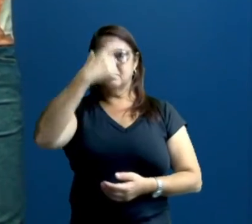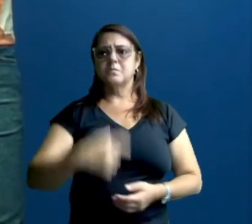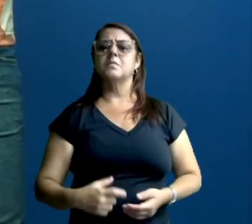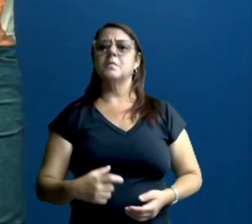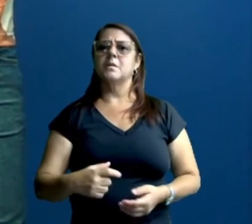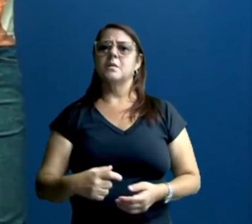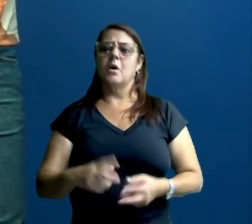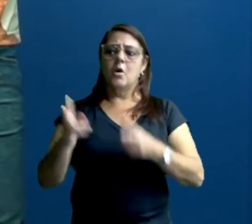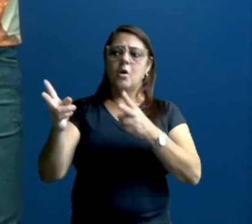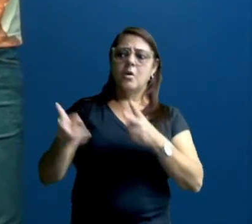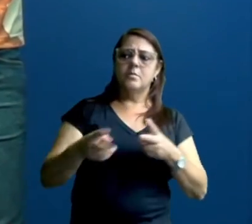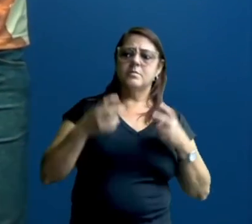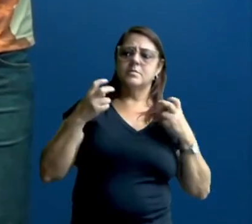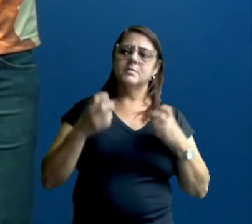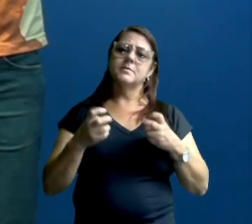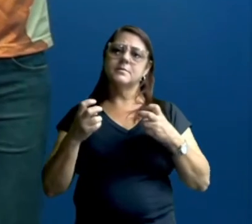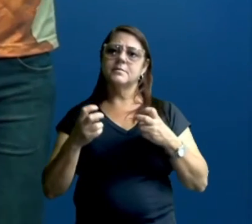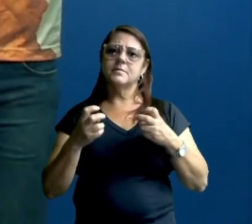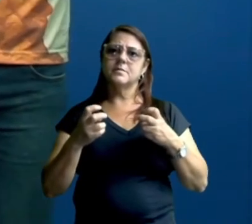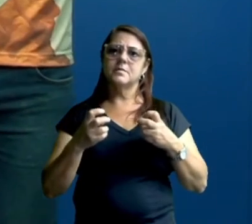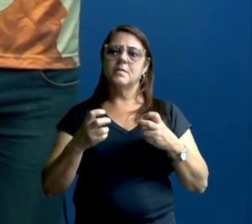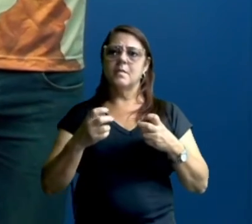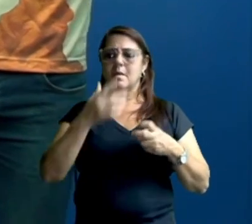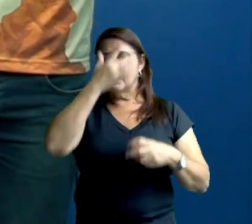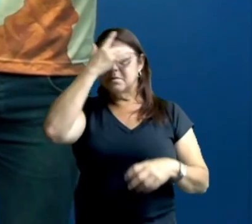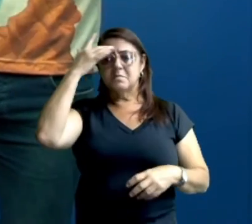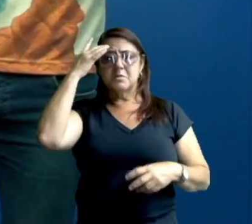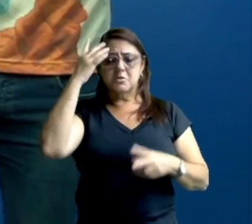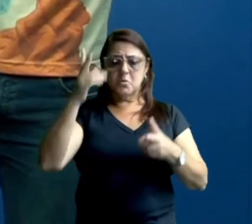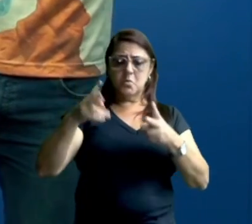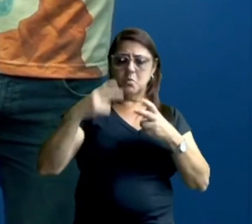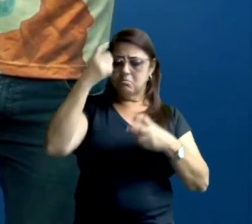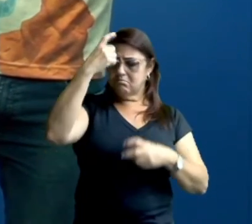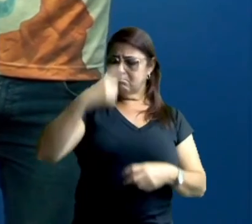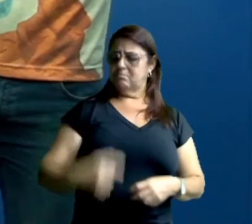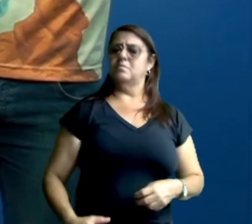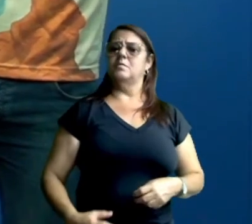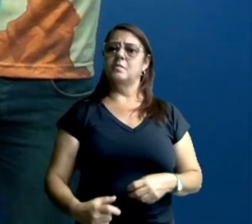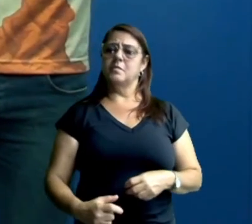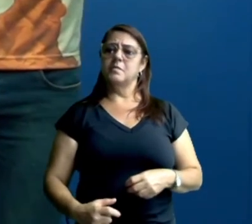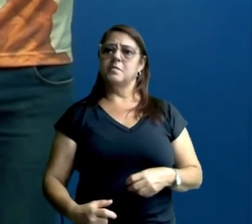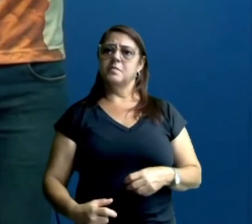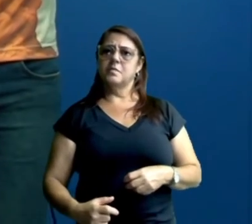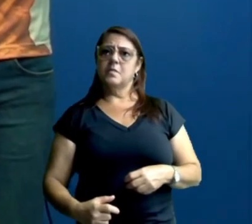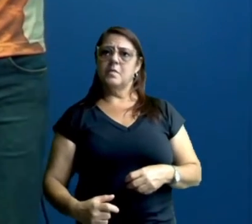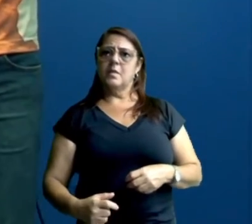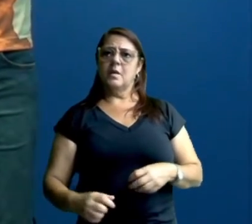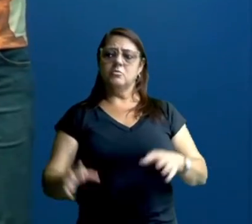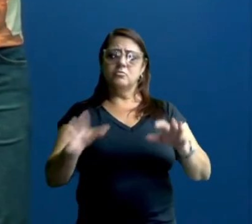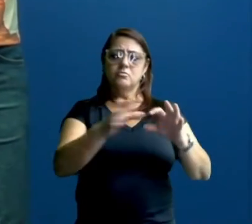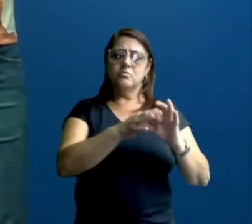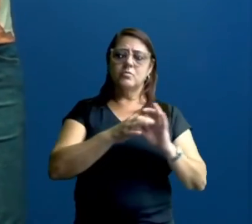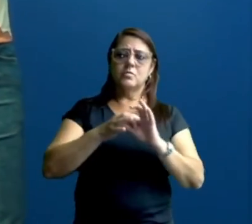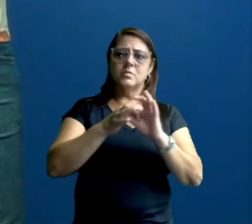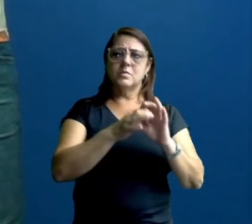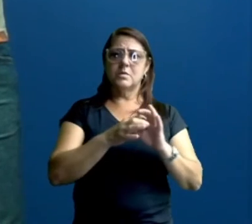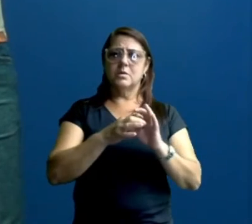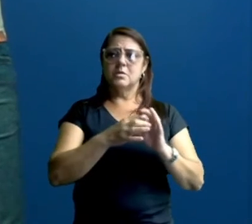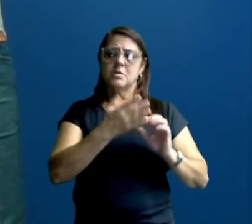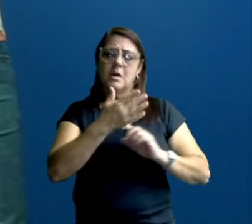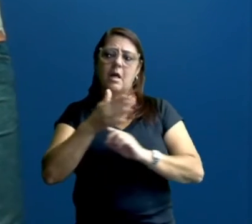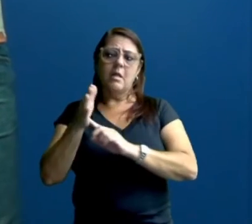certo? Portanto, observe que os seres humanos, a mão de obra humana, né, associada com